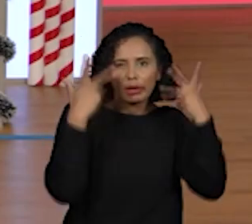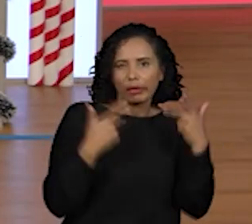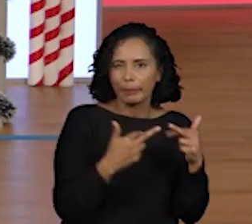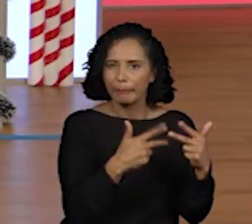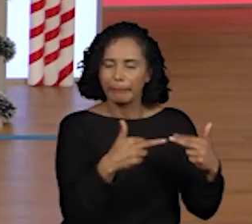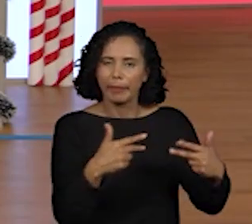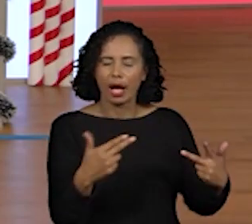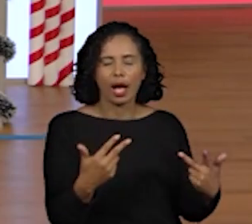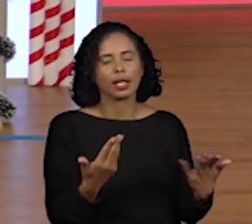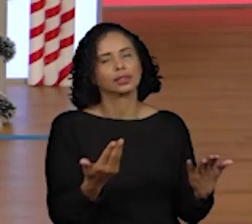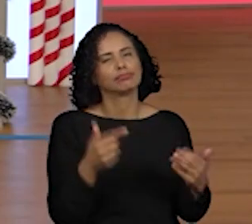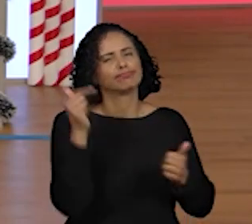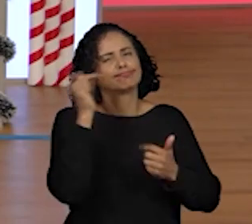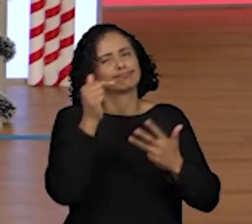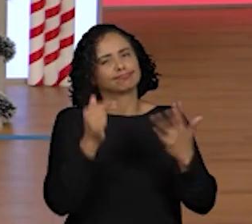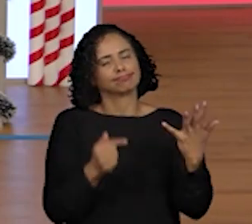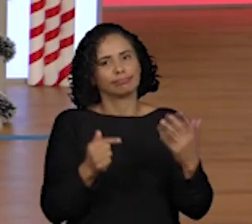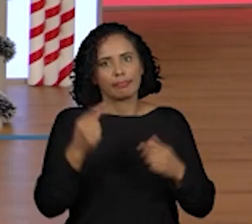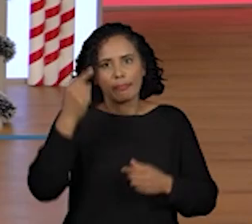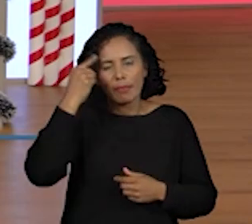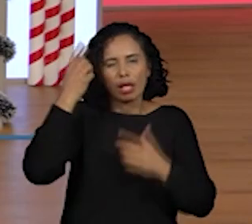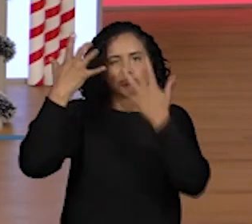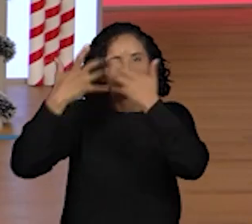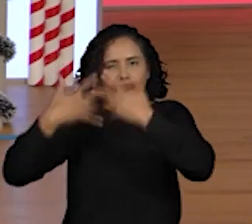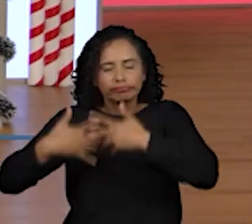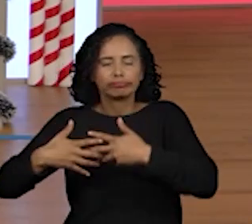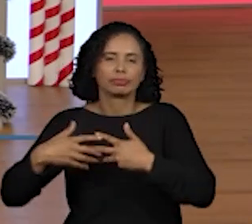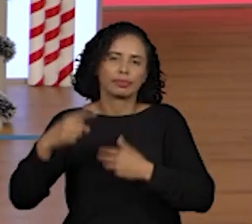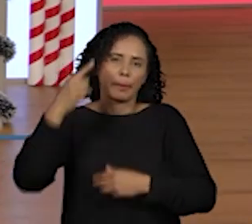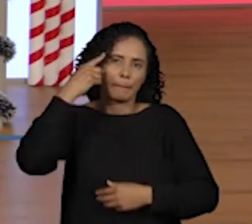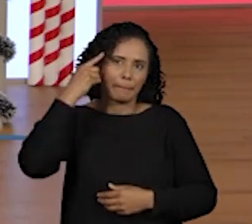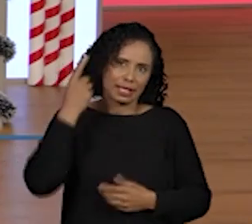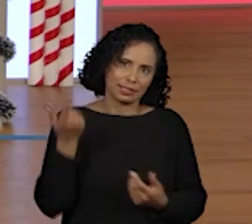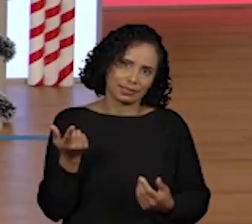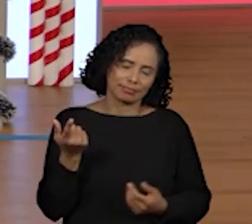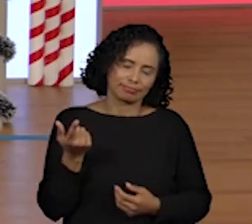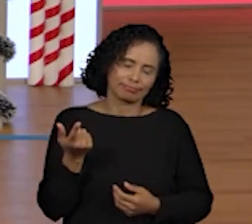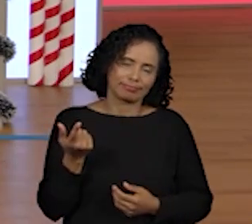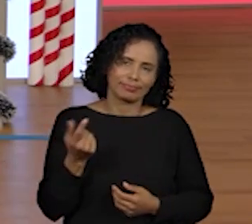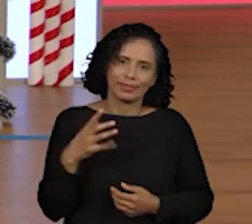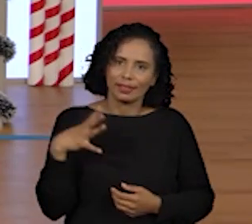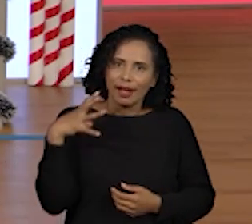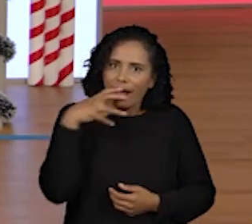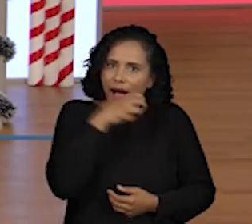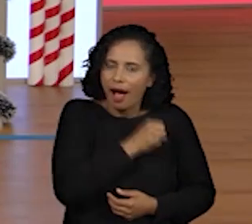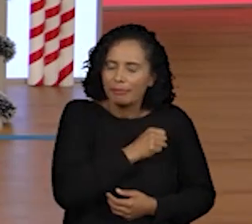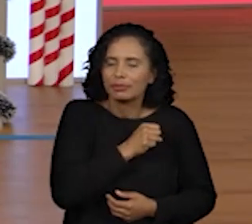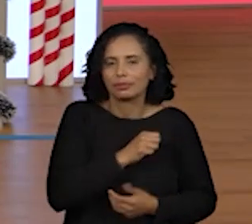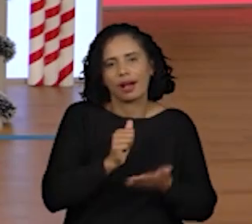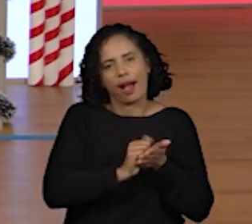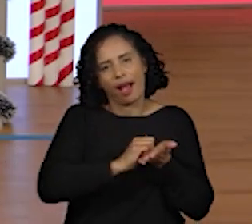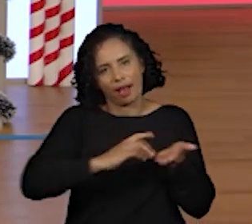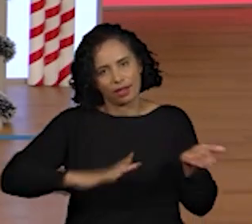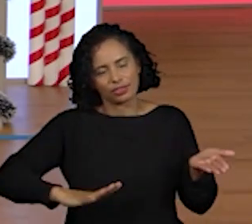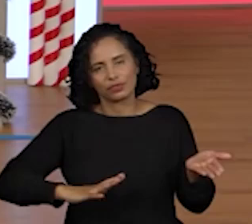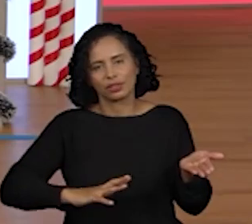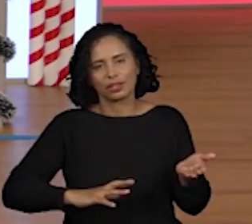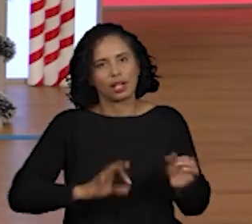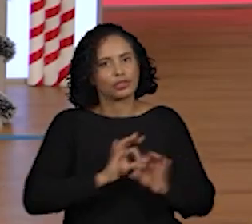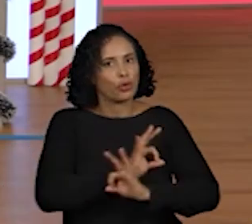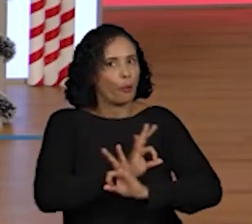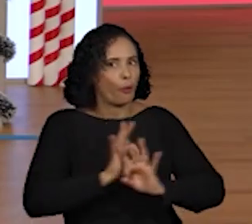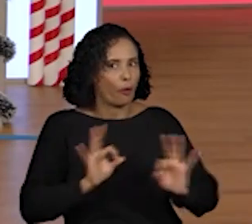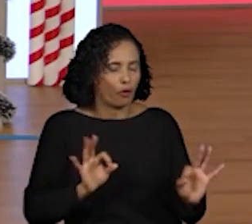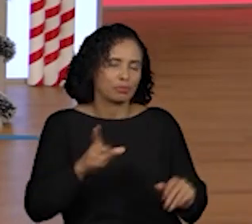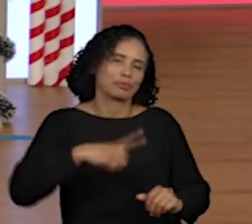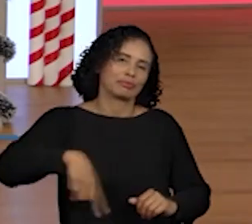Olha só, pensar assim em poucas palavras é uma boa atividade para você que assistiu essa